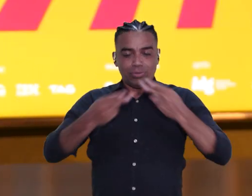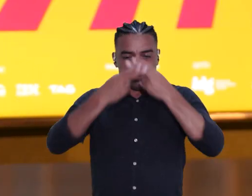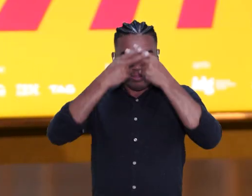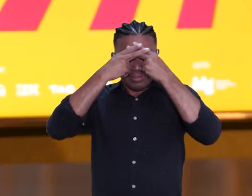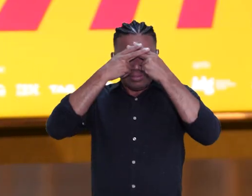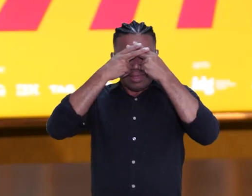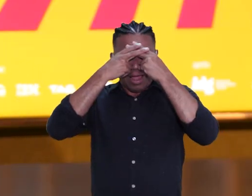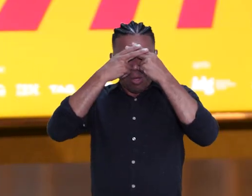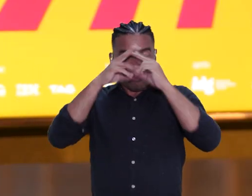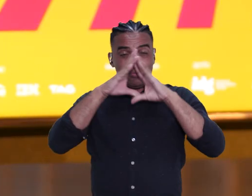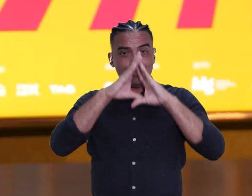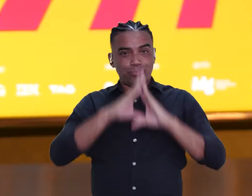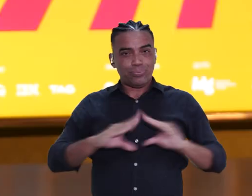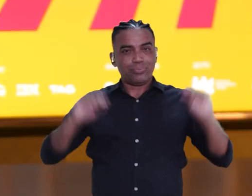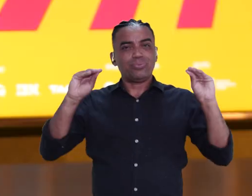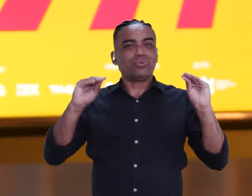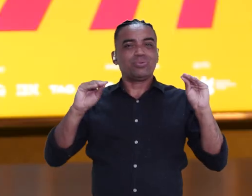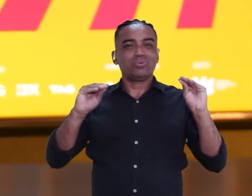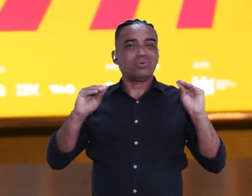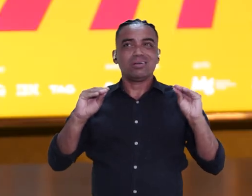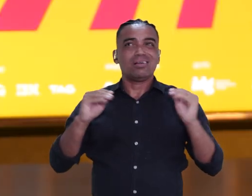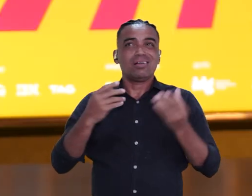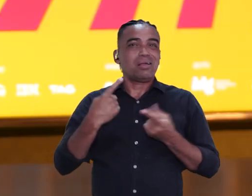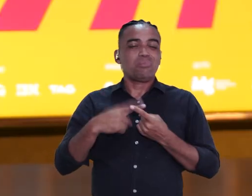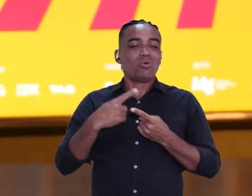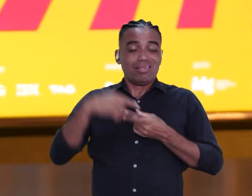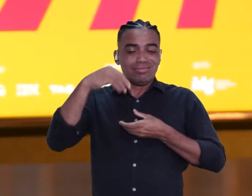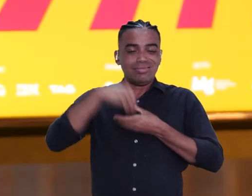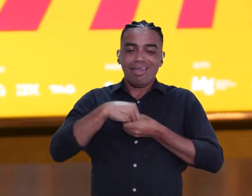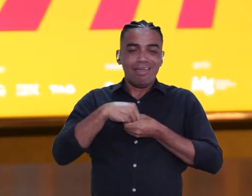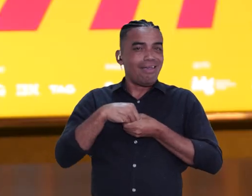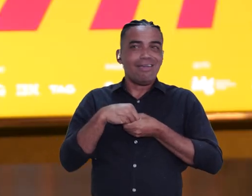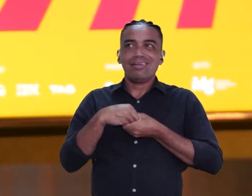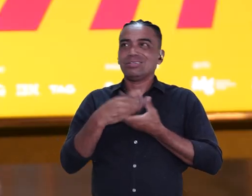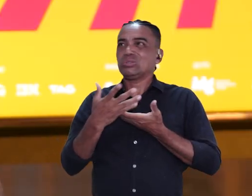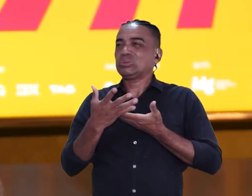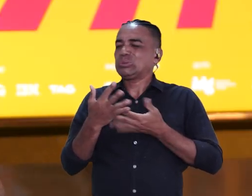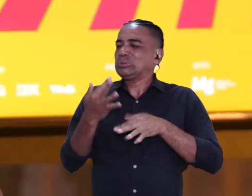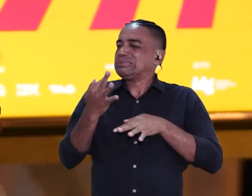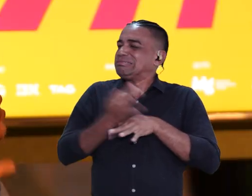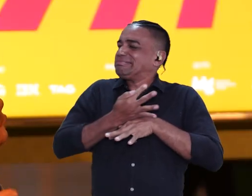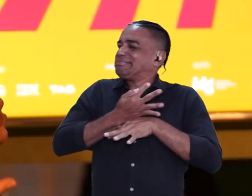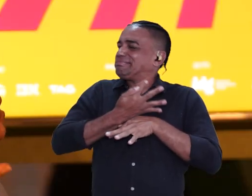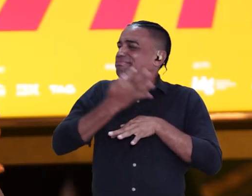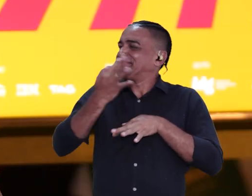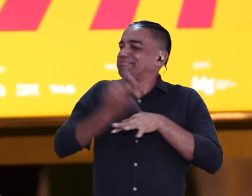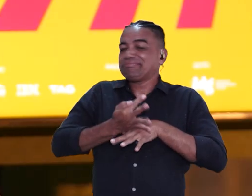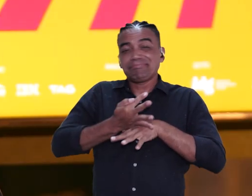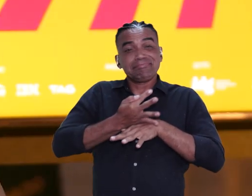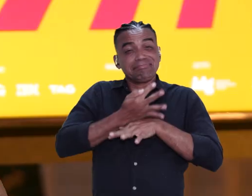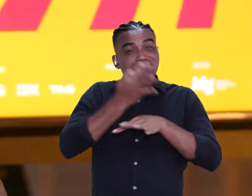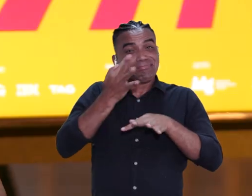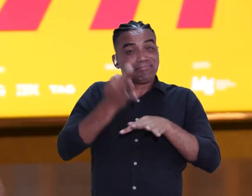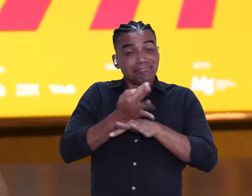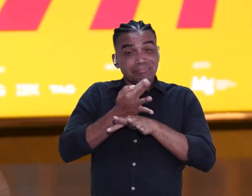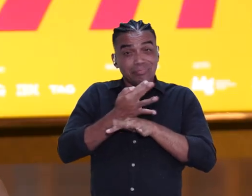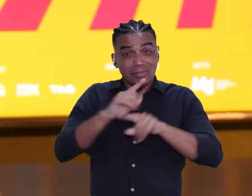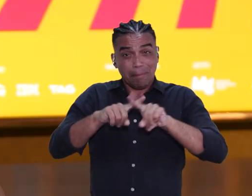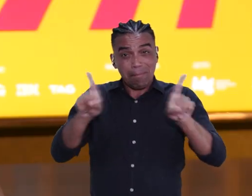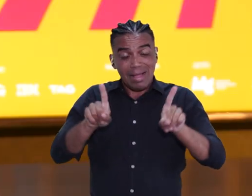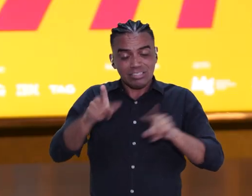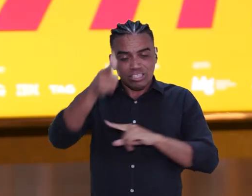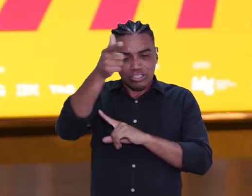trauma é esse componente intratável em nós, não é? Insuportável a rigor, mas que